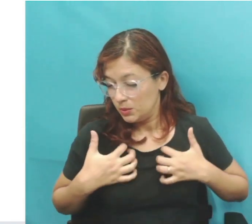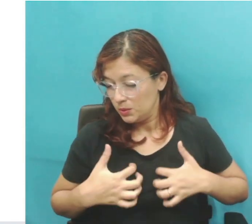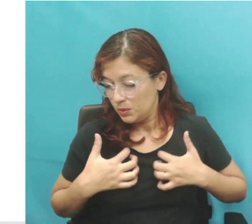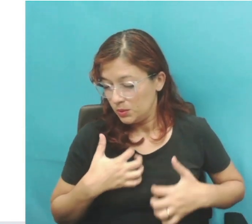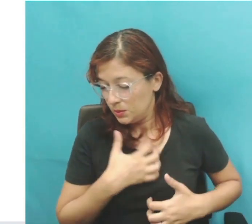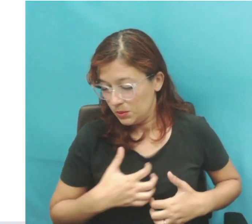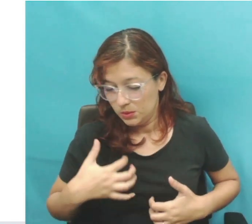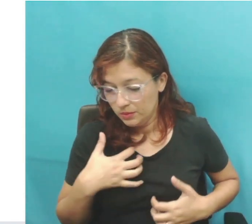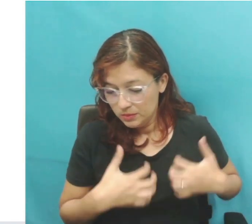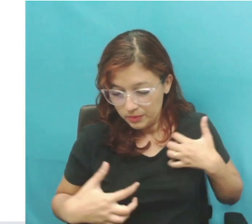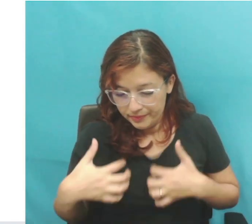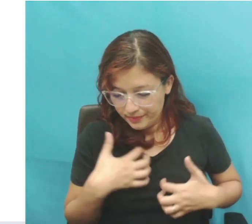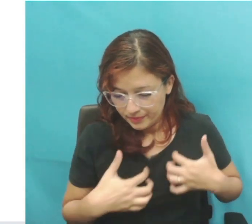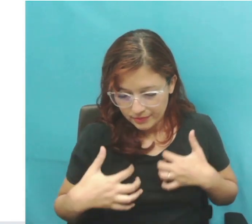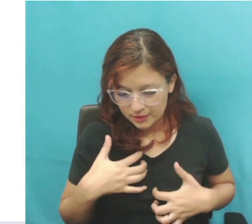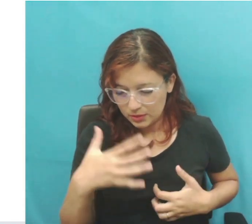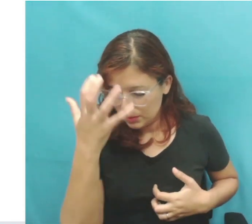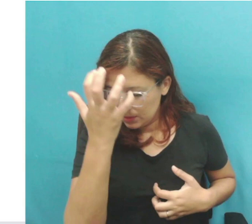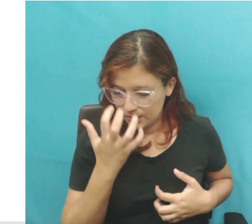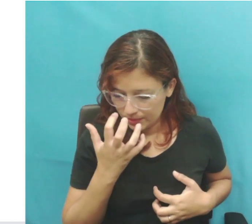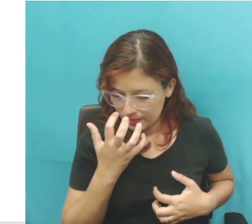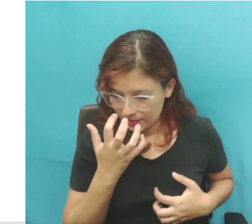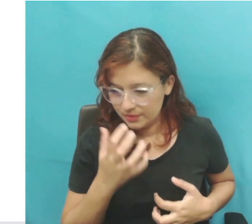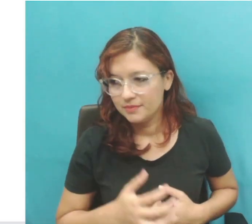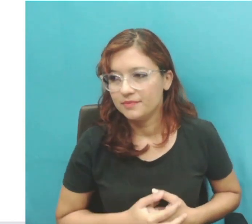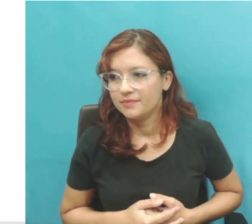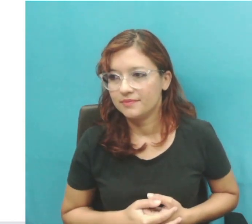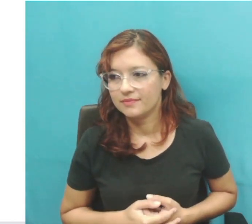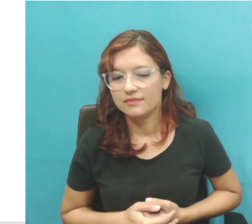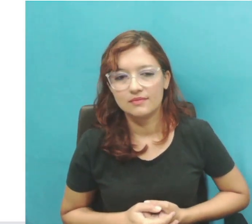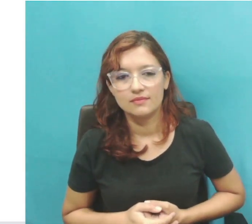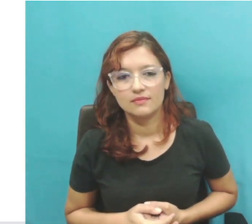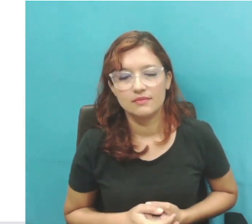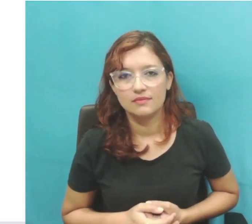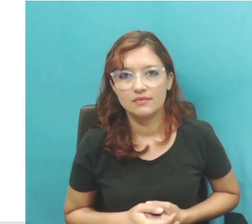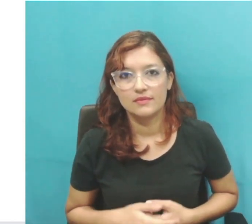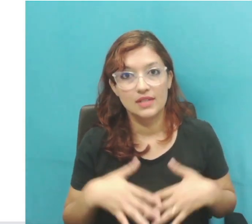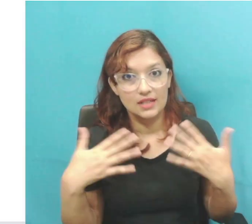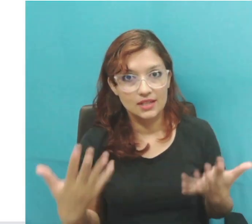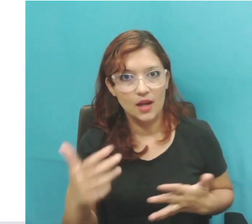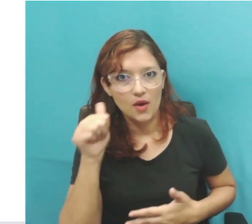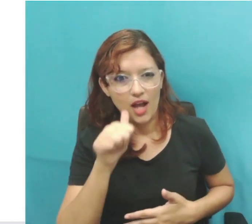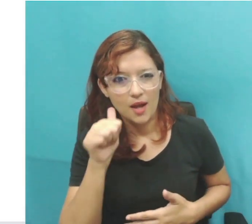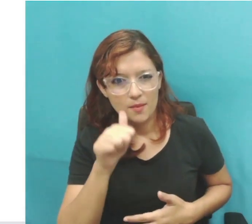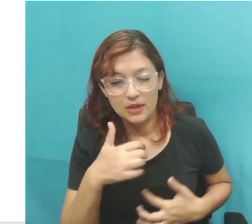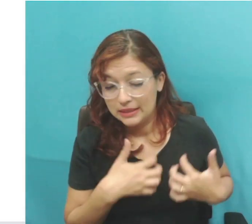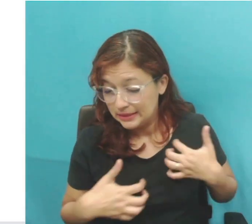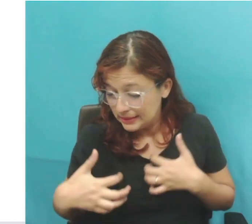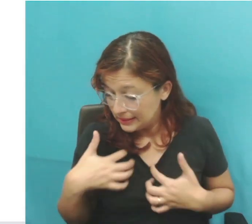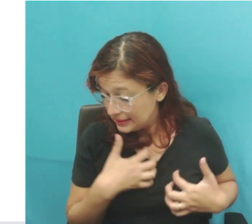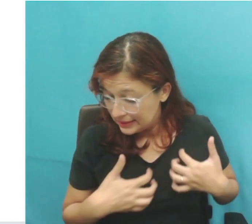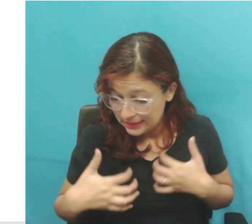A menina tá falando: eu estou com raiva do mundo.